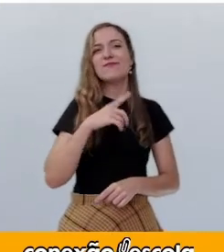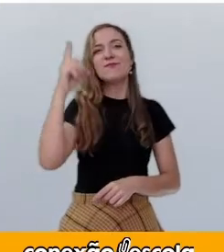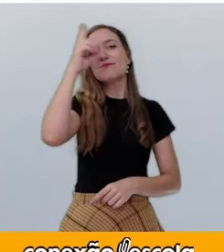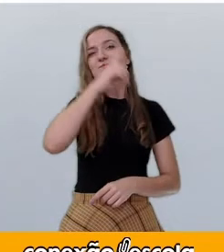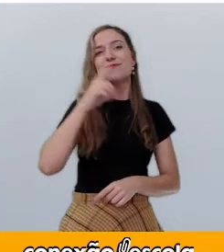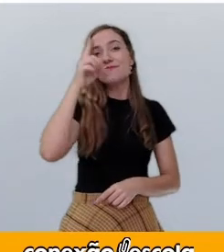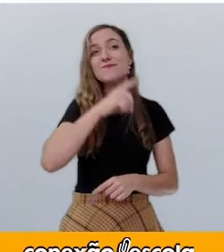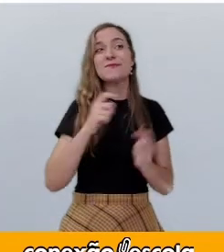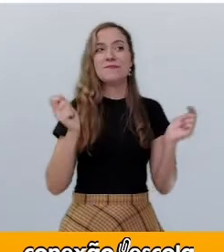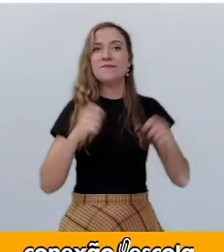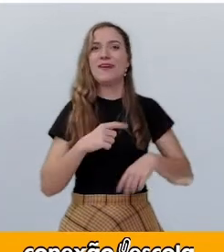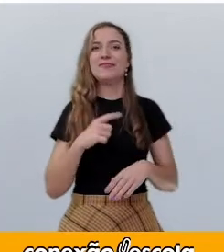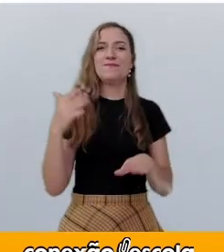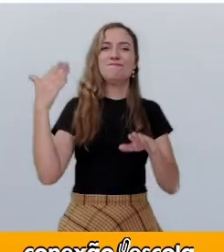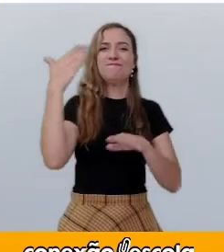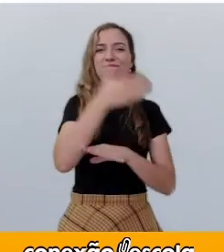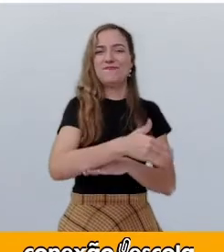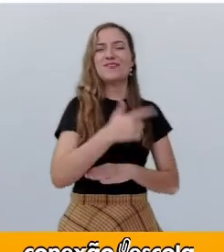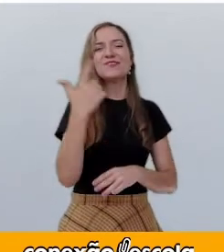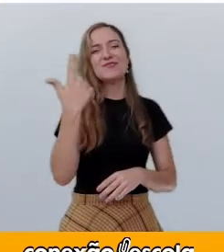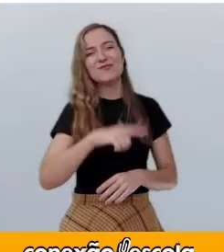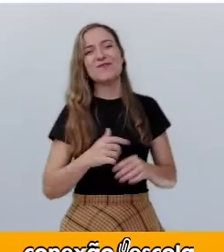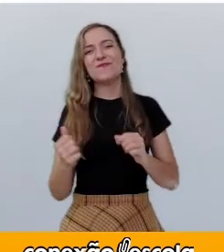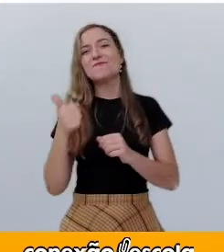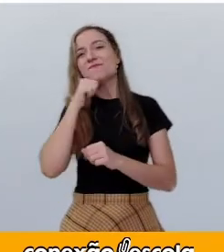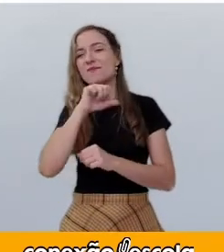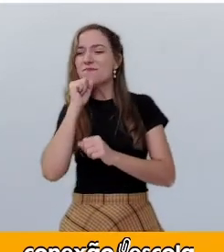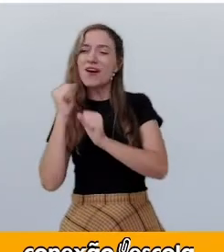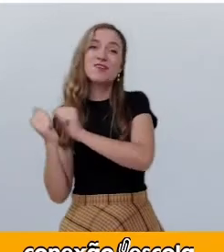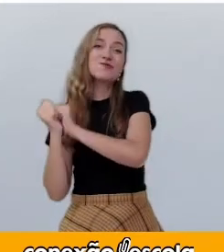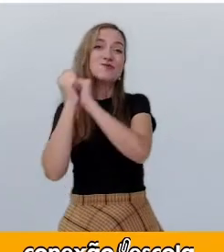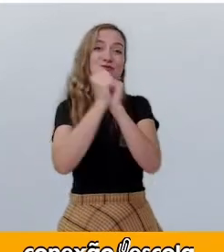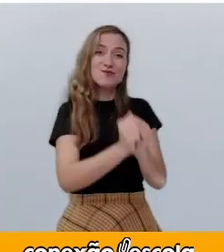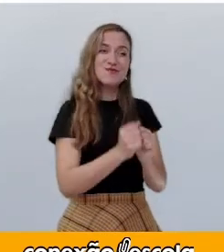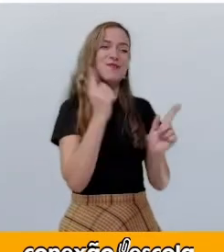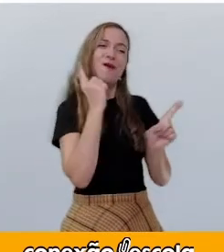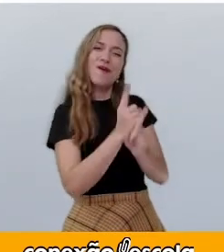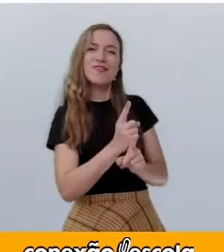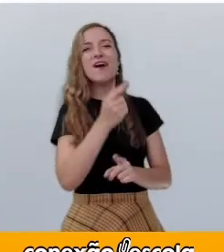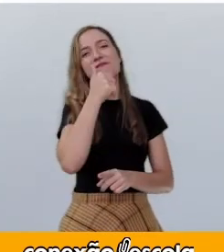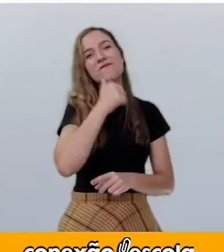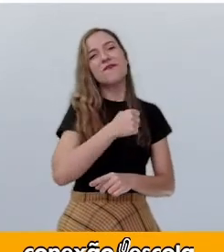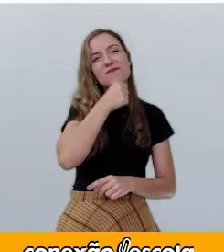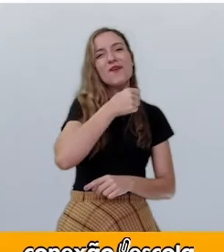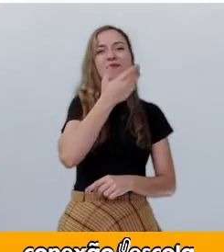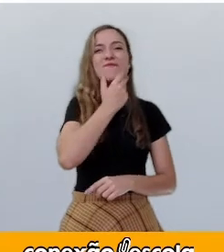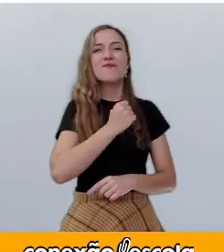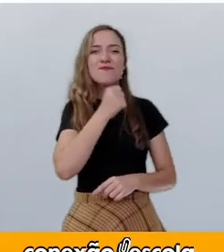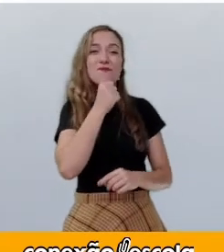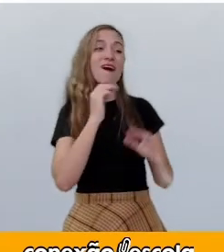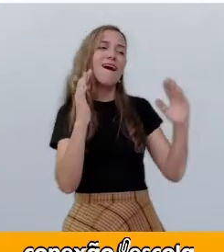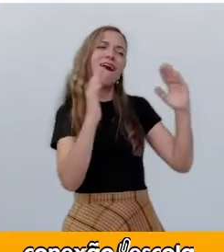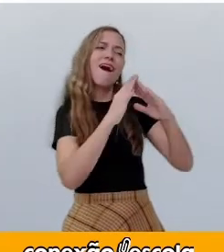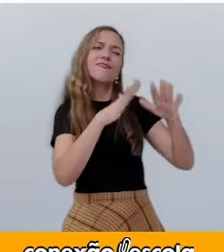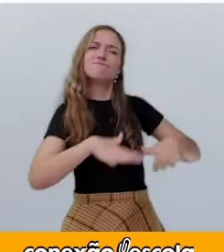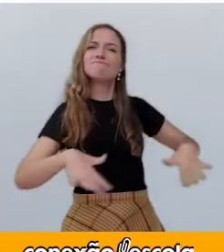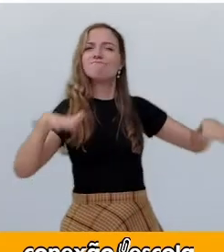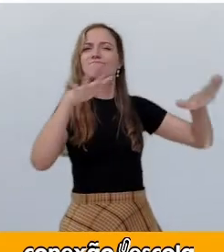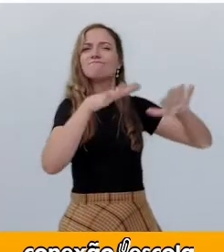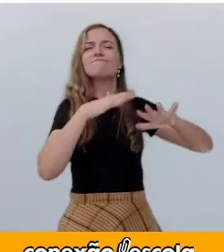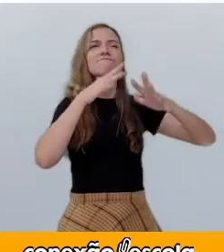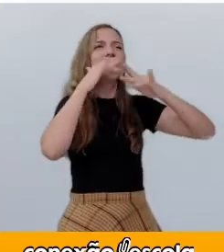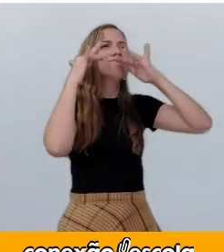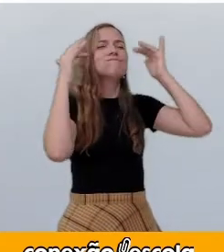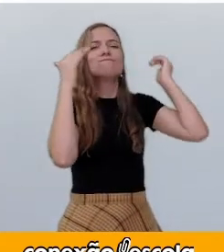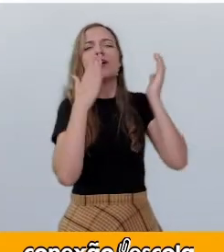domingo me aguardava em companhia de mamãe Vovó e vovô naquela casa com aroma de bolo